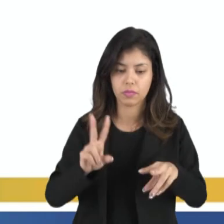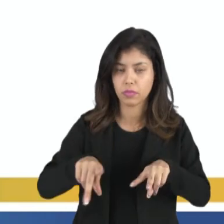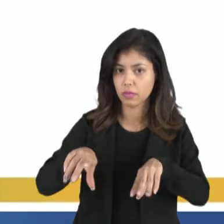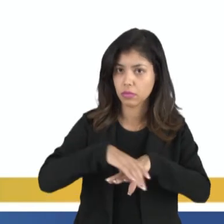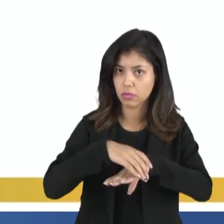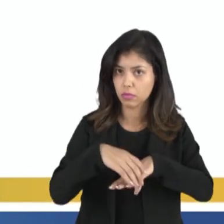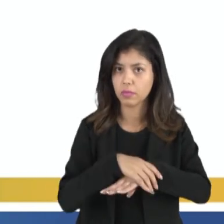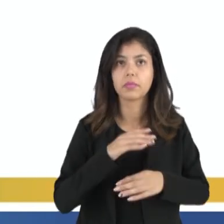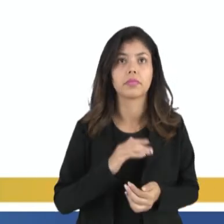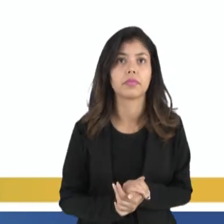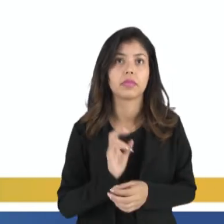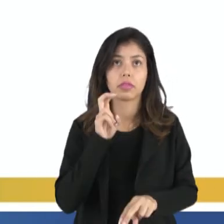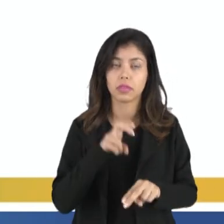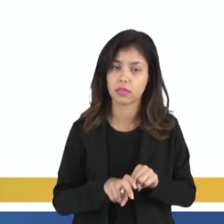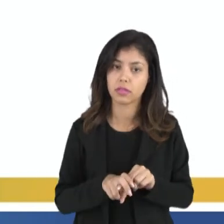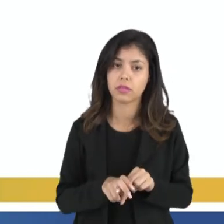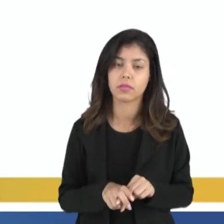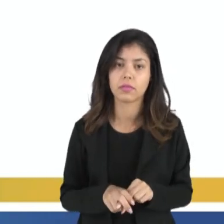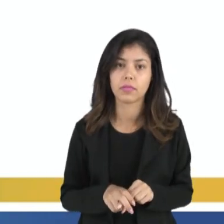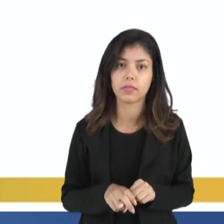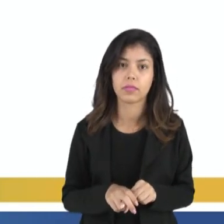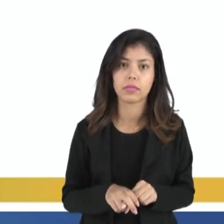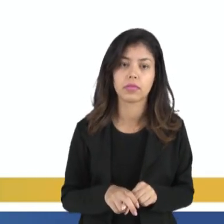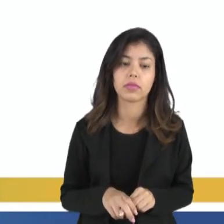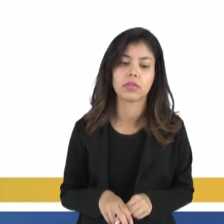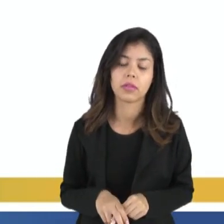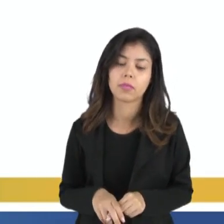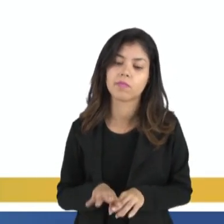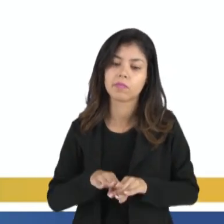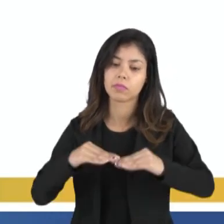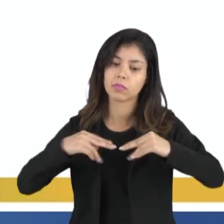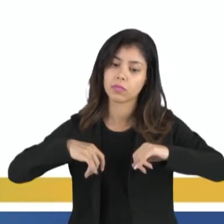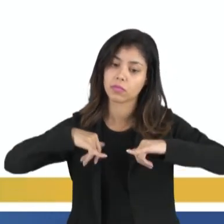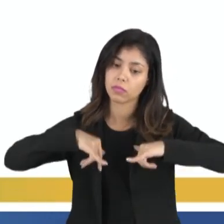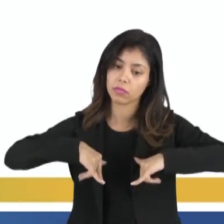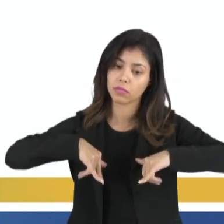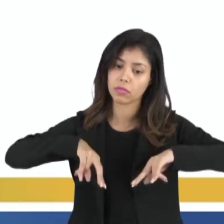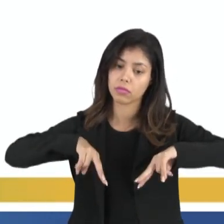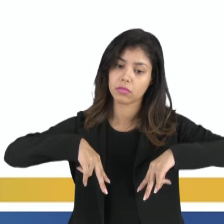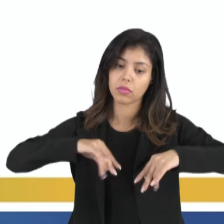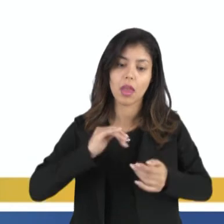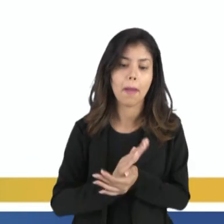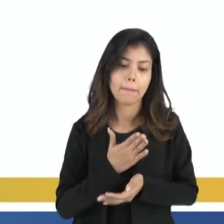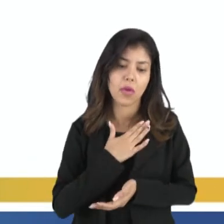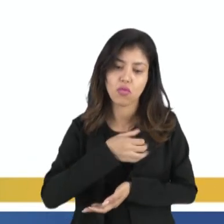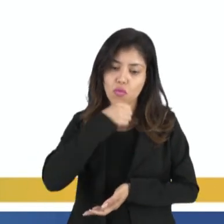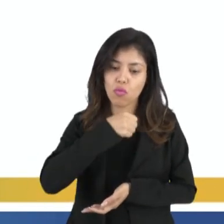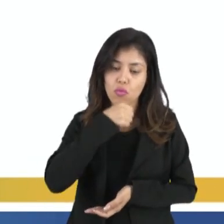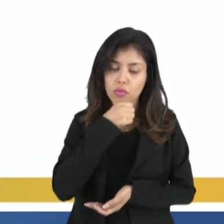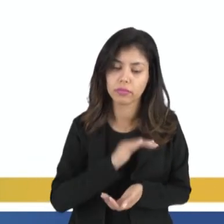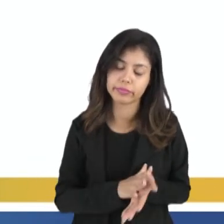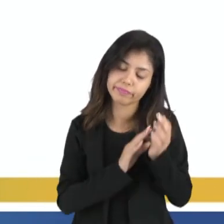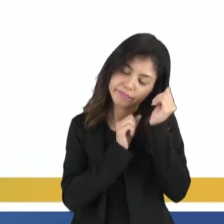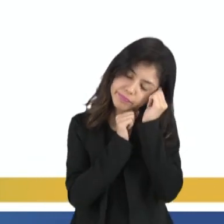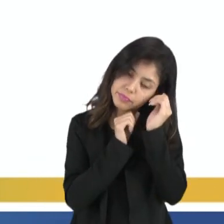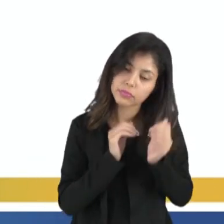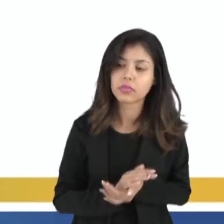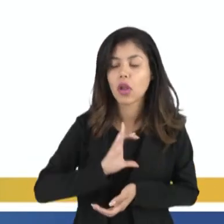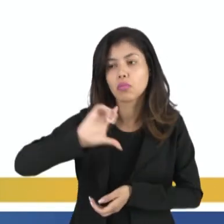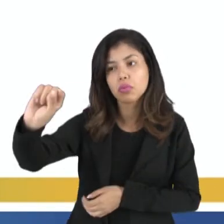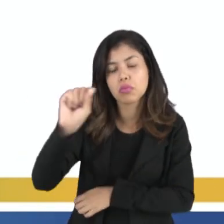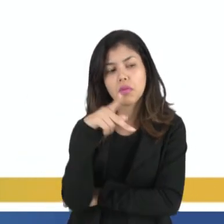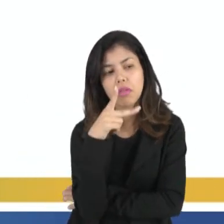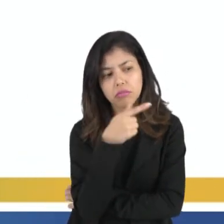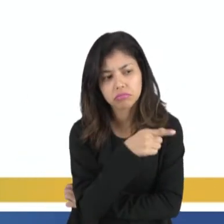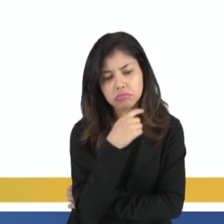os sapatos, sentei-me um instante à beira da cama. Minha avó continuava dormindo. Deveria fugir ou falar com